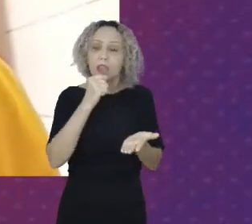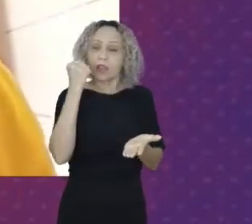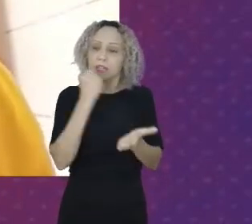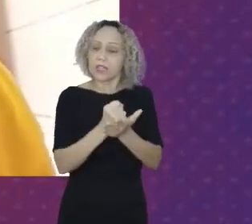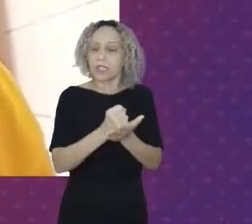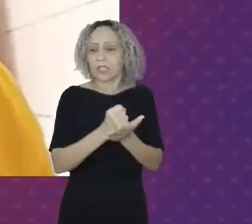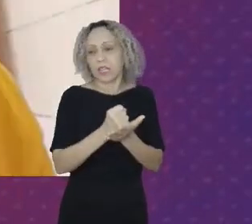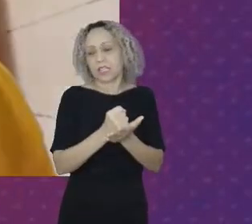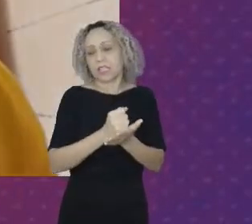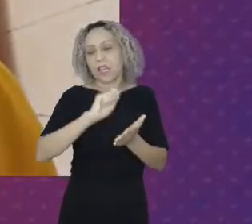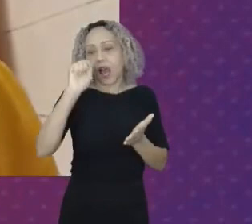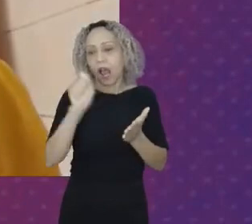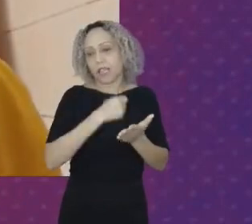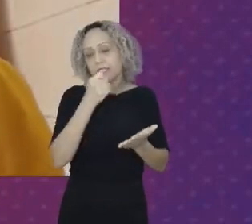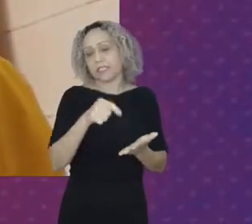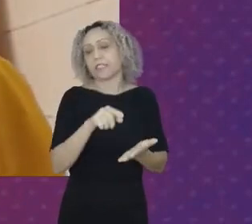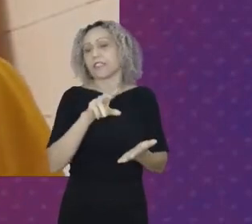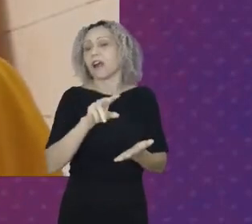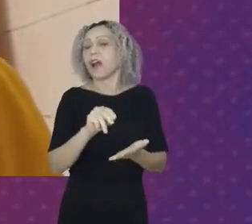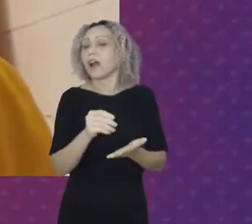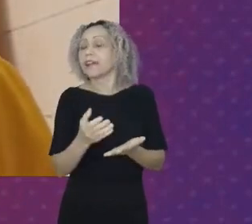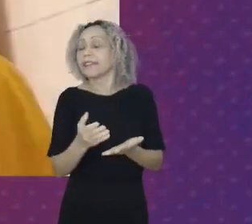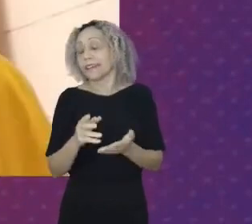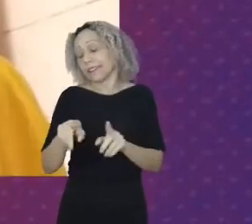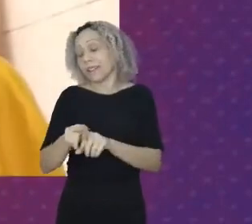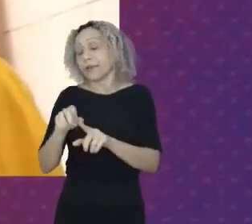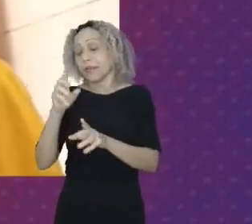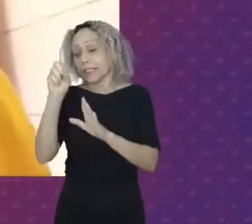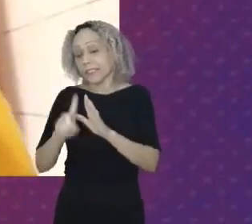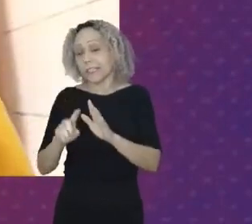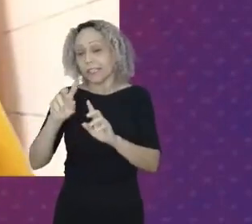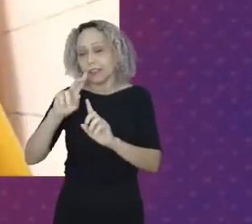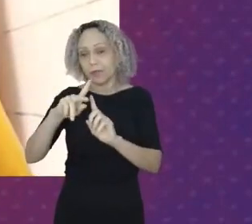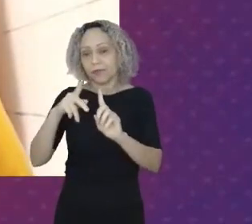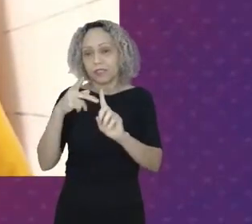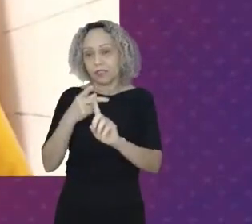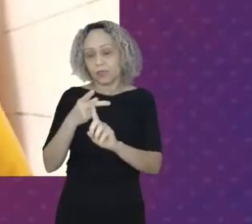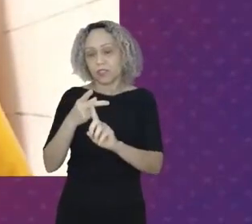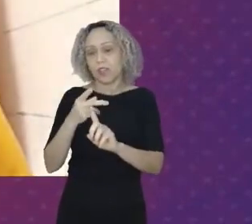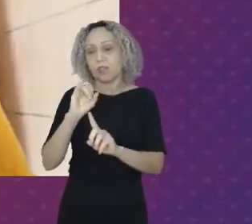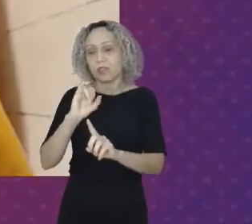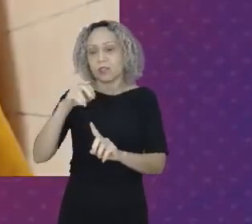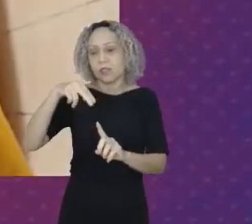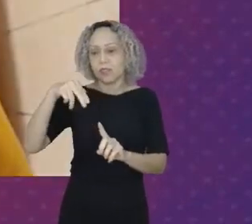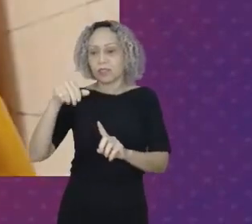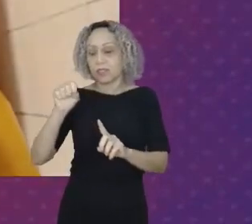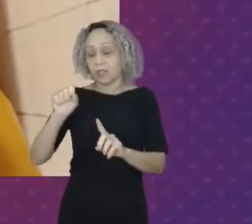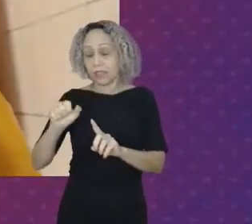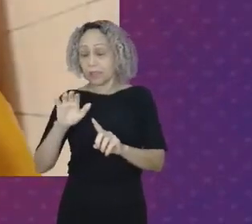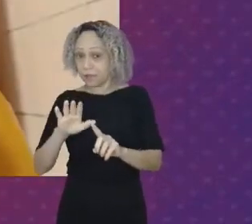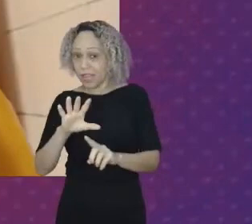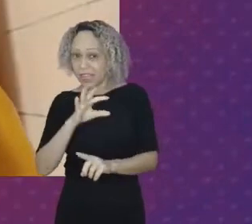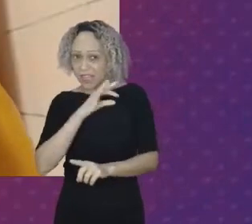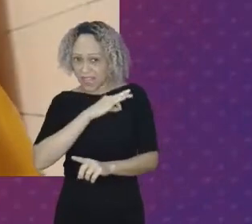sendo que não tinha salário. O salário que era assinado a carteira era combinar. O empregador é